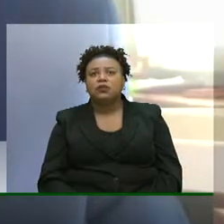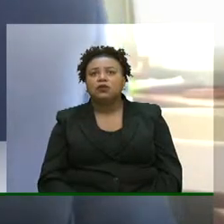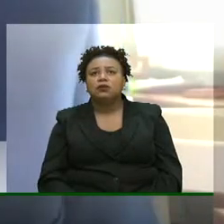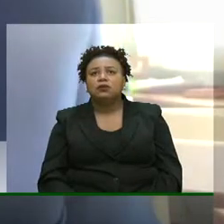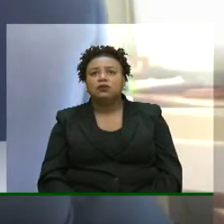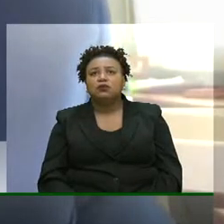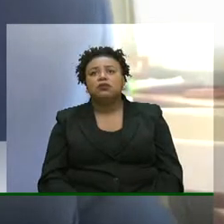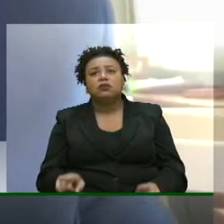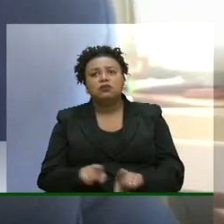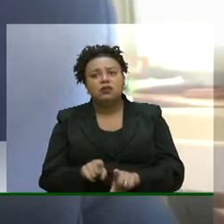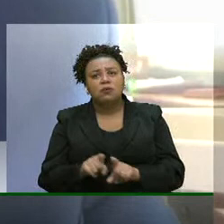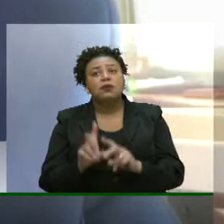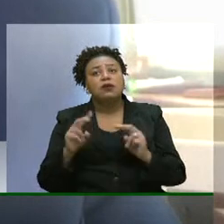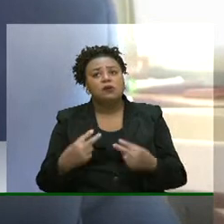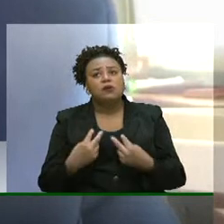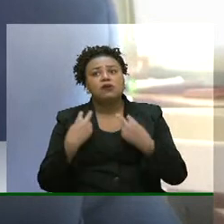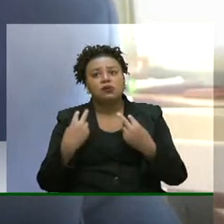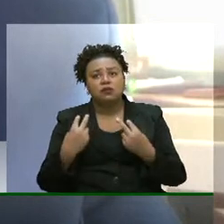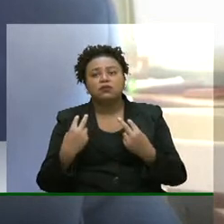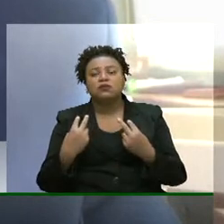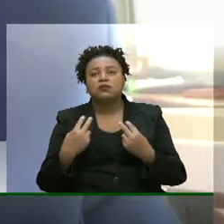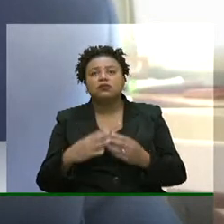também reconhecendo a atitude